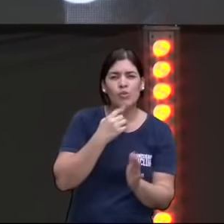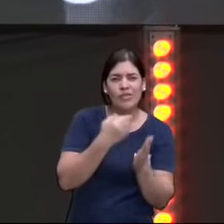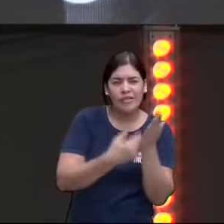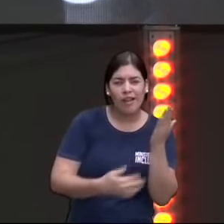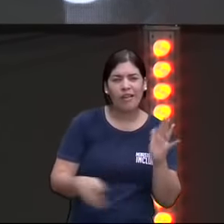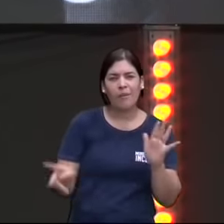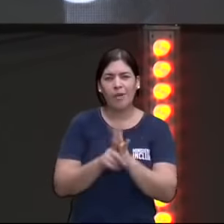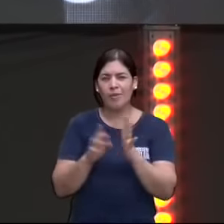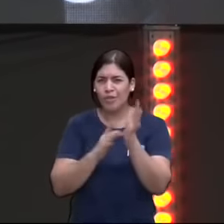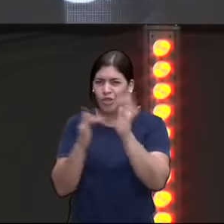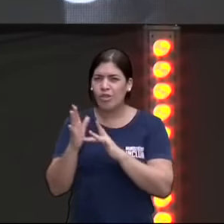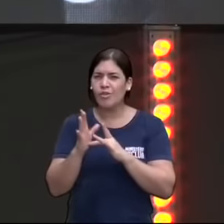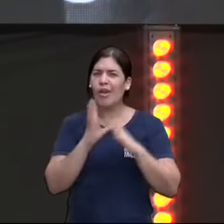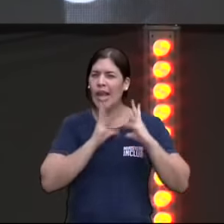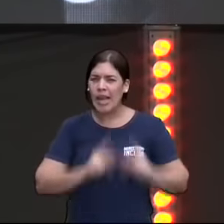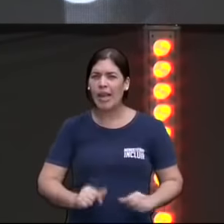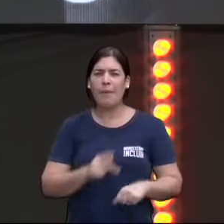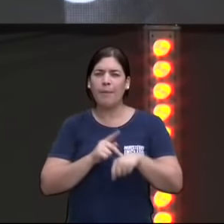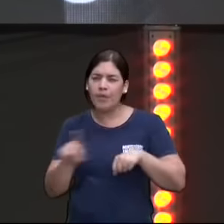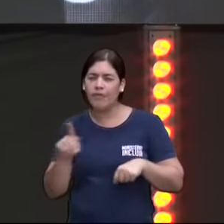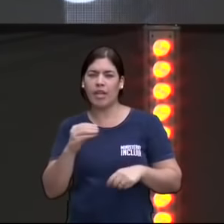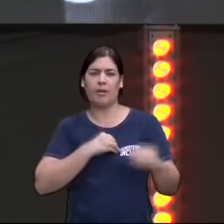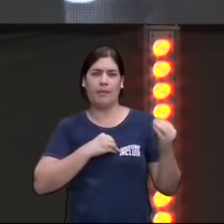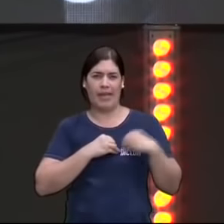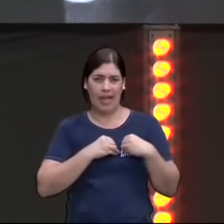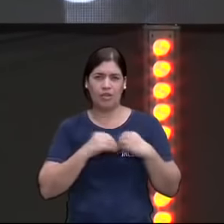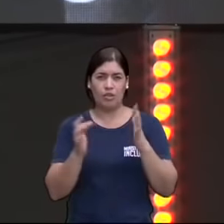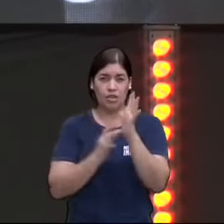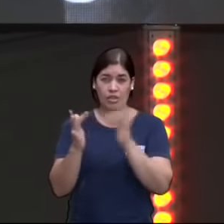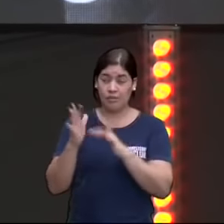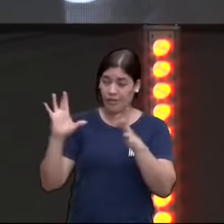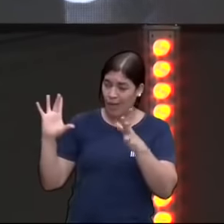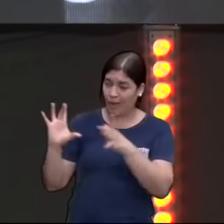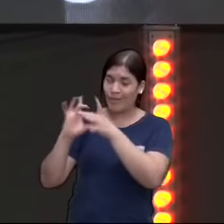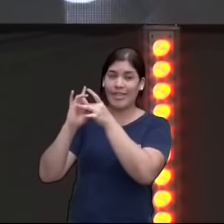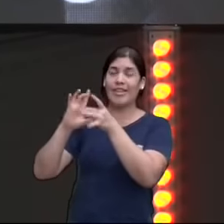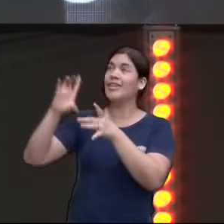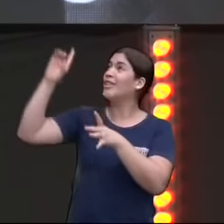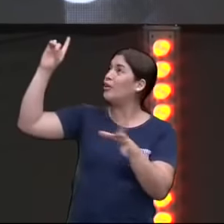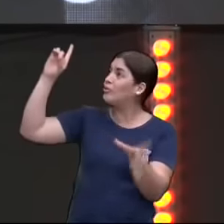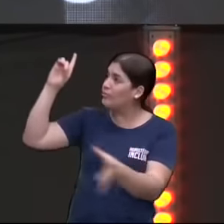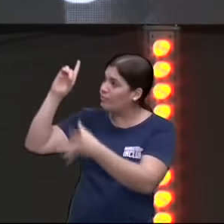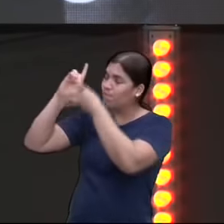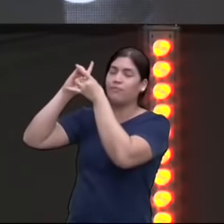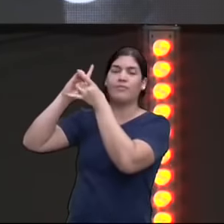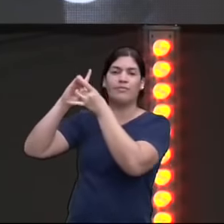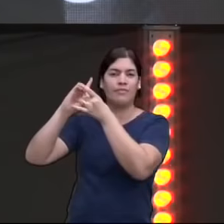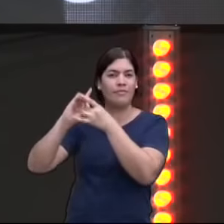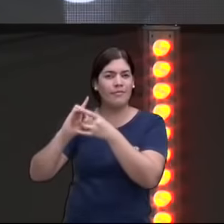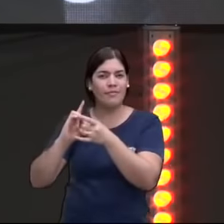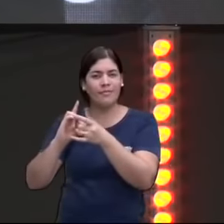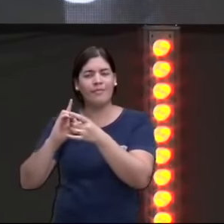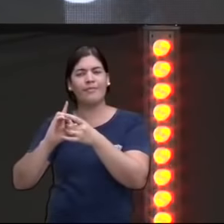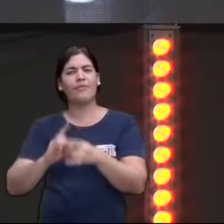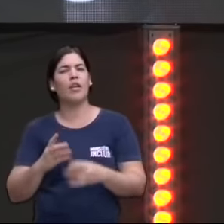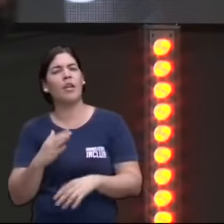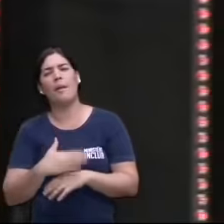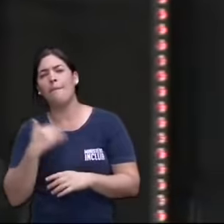em Cristo nos reconcilia com Deus. E a melhor forma de retratar isso,